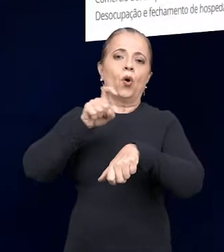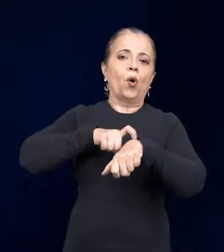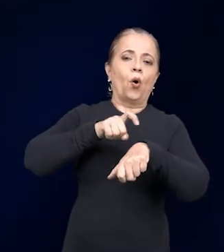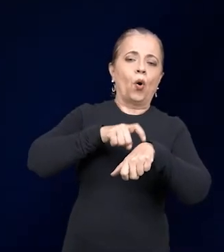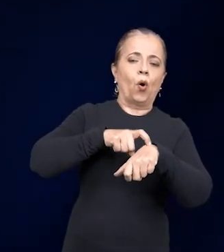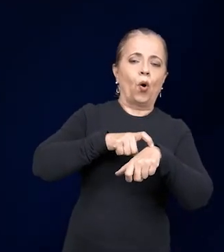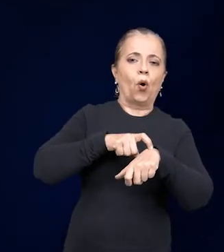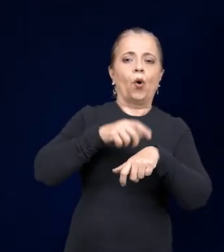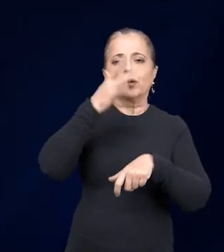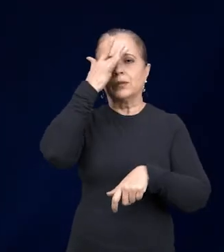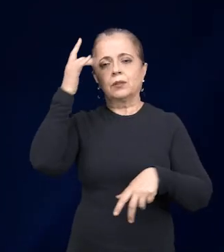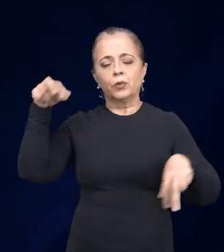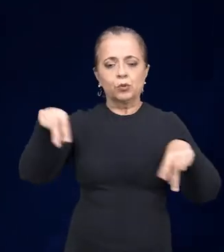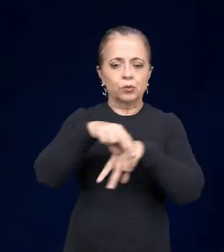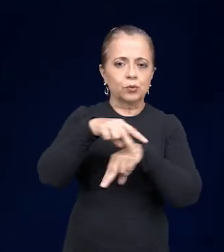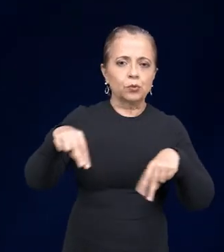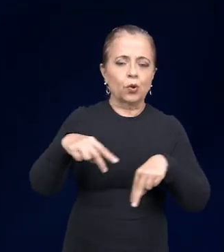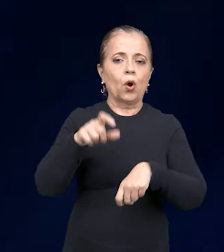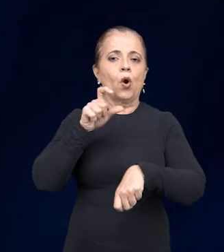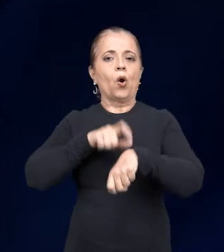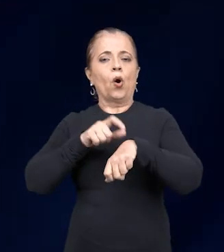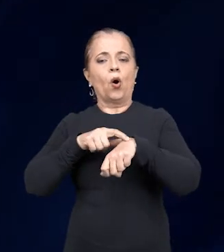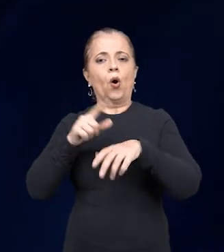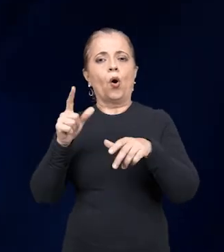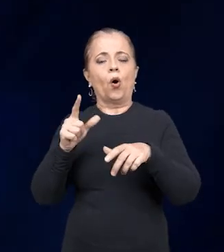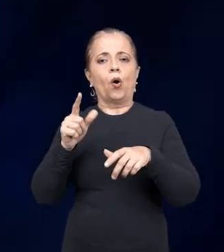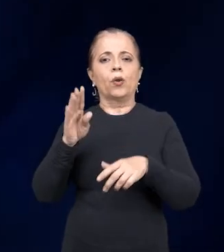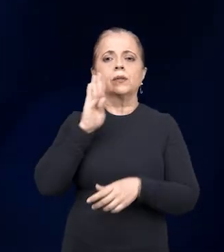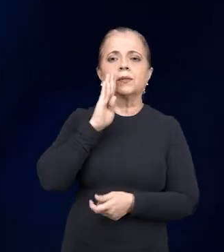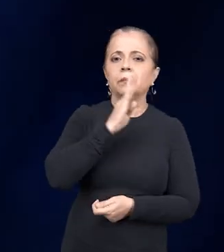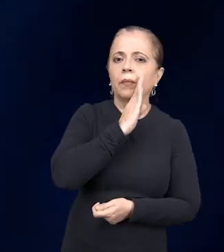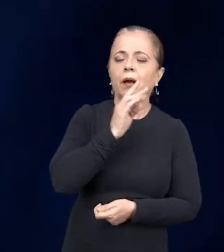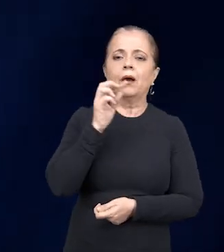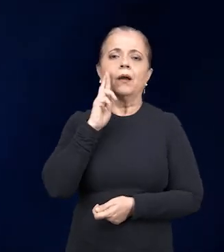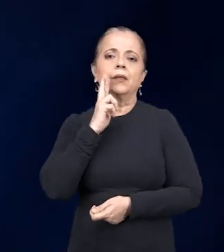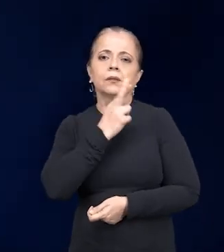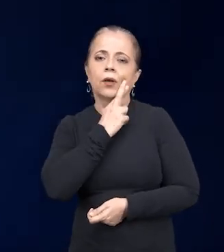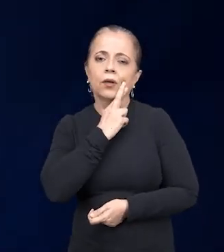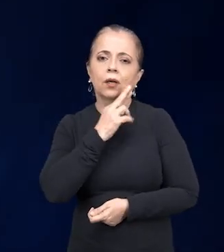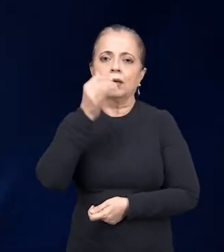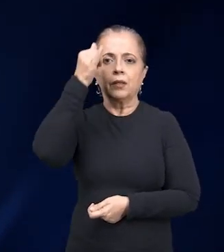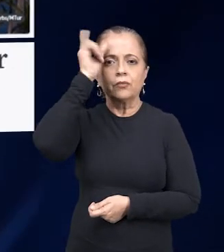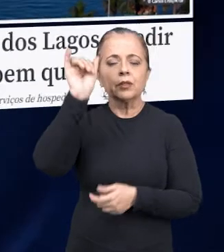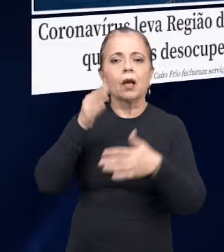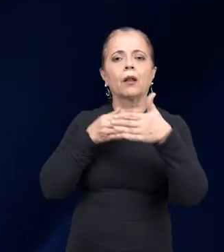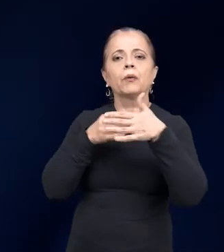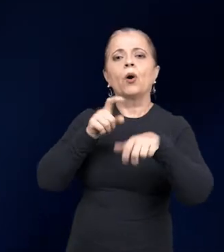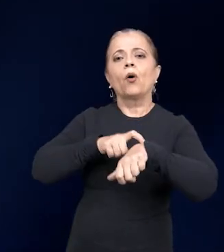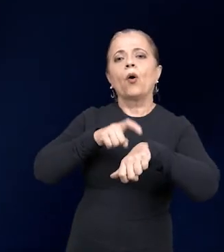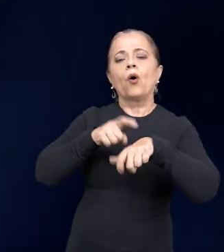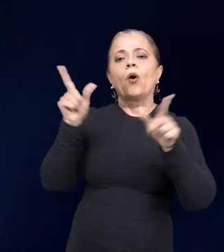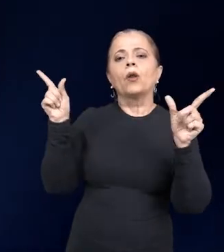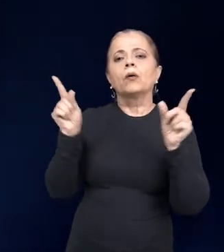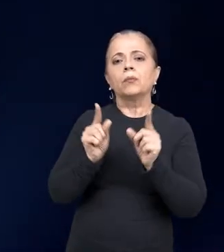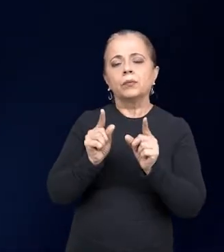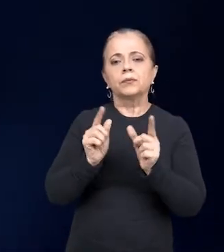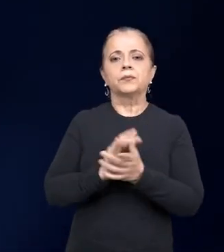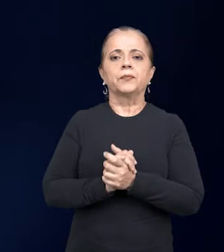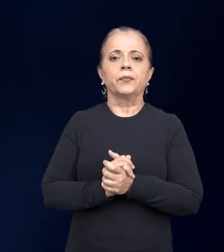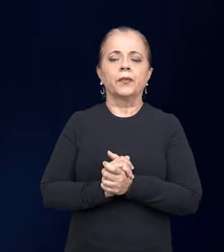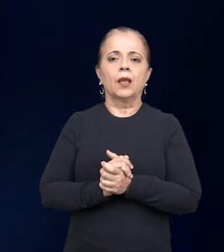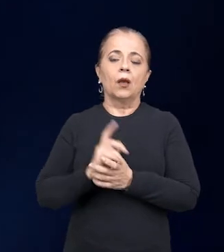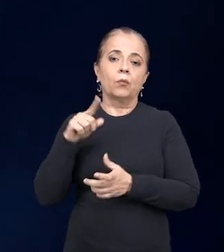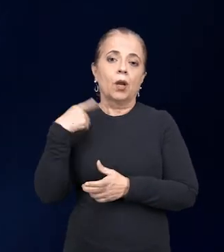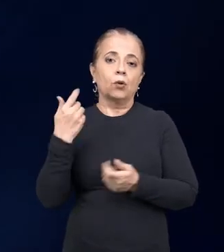limitar o horário de circulação das pessoas, limitar o horário de funcionamento dos bares e restaurantes. Então, tudo isso tem que ser observado para a